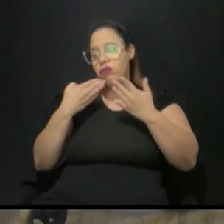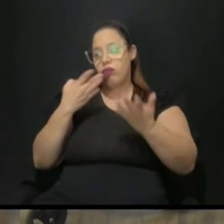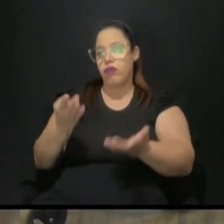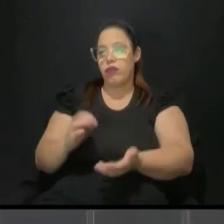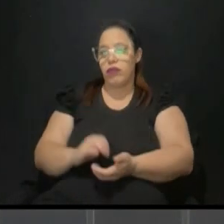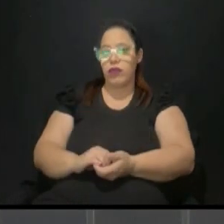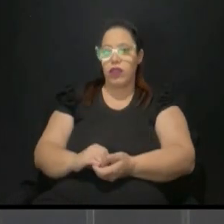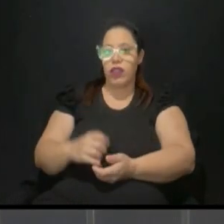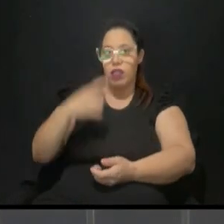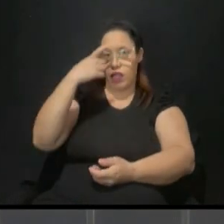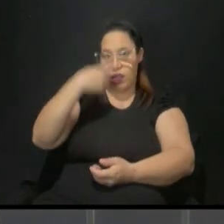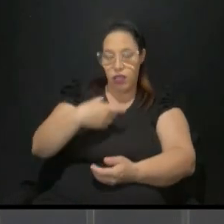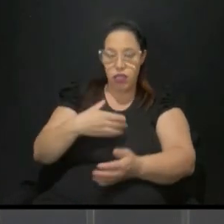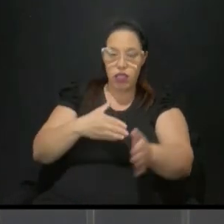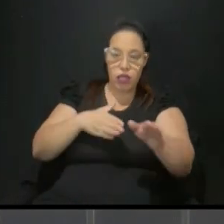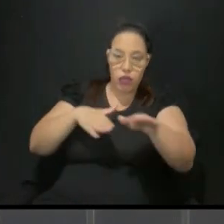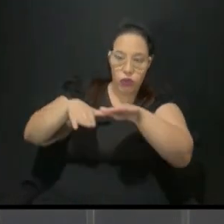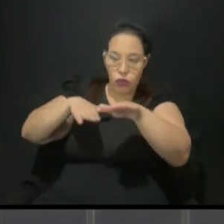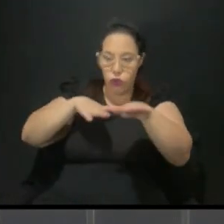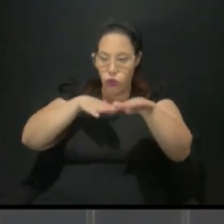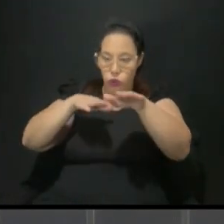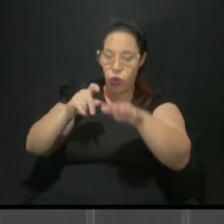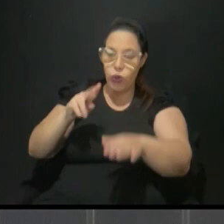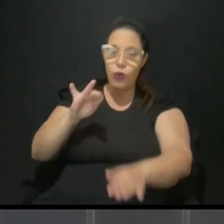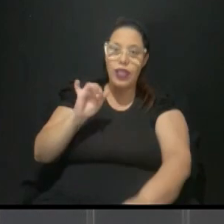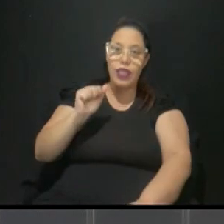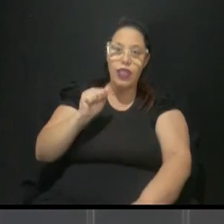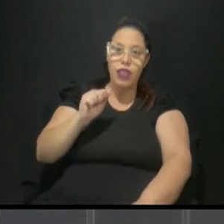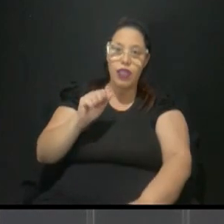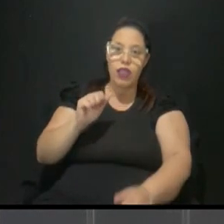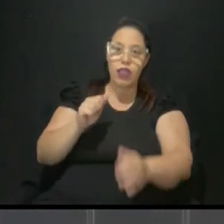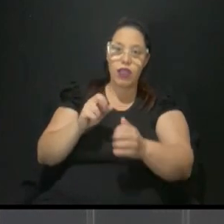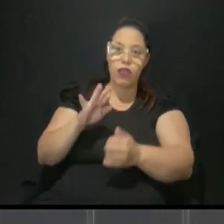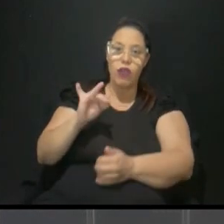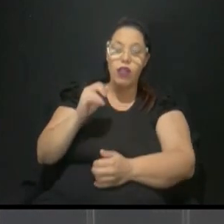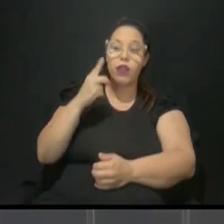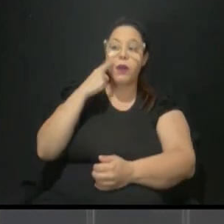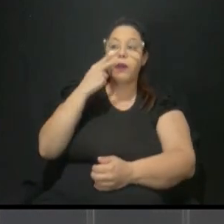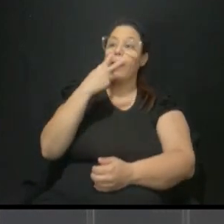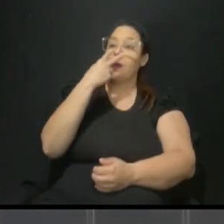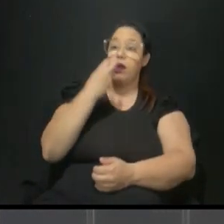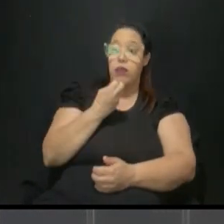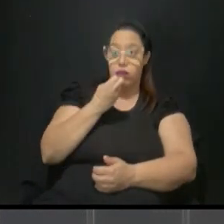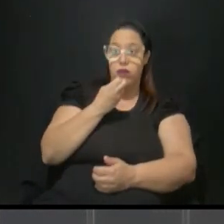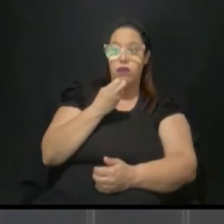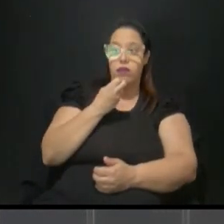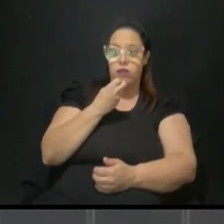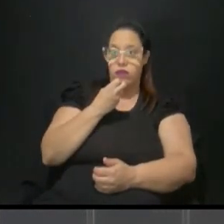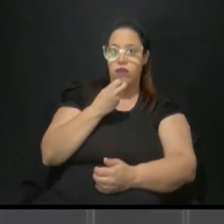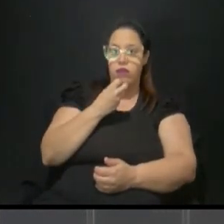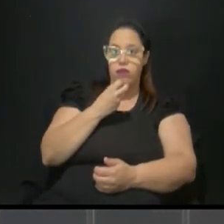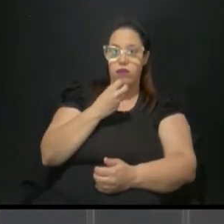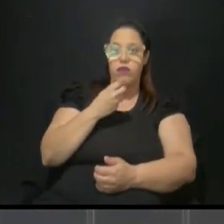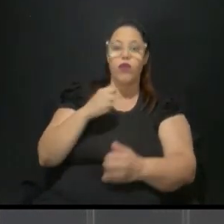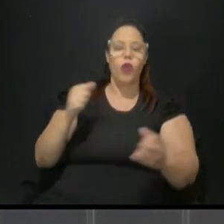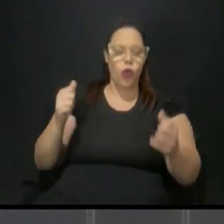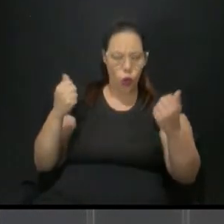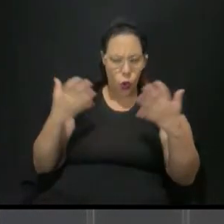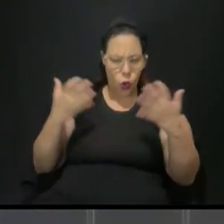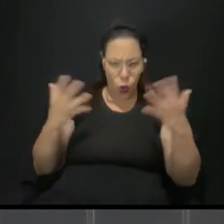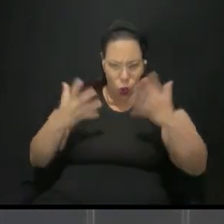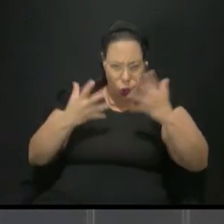guia do atleta, né, com deficiência visual, serem capacitadores nos